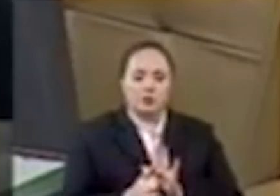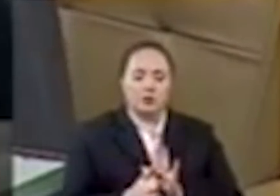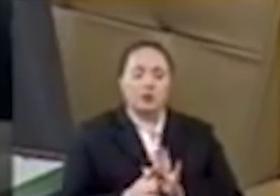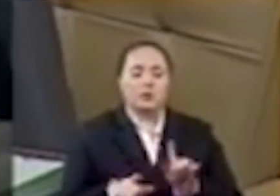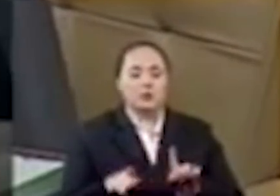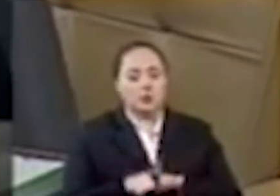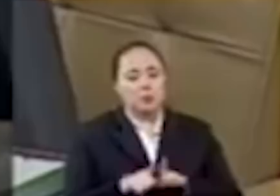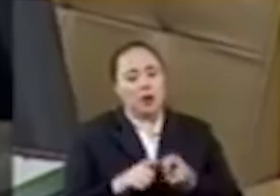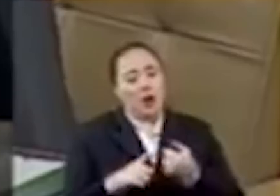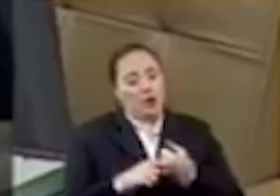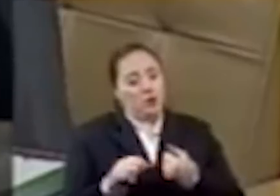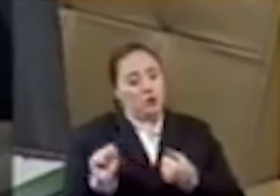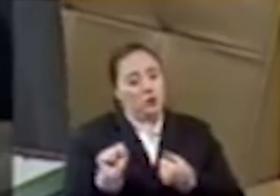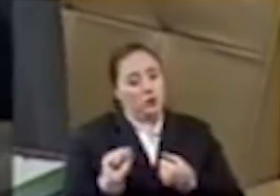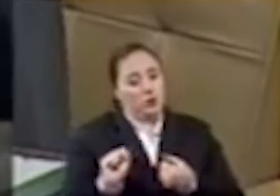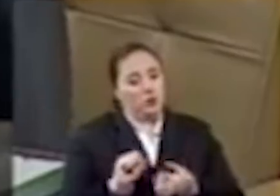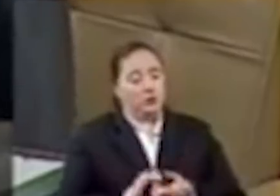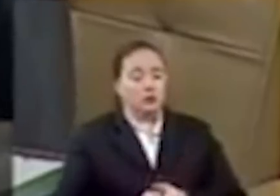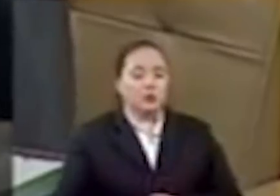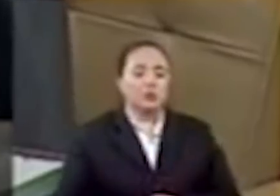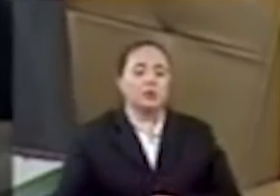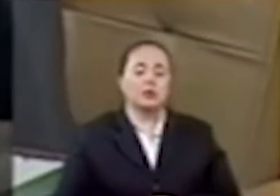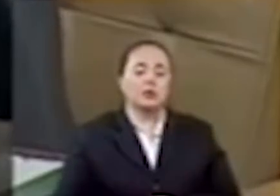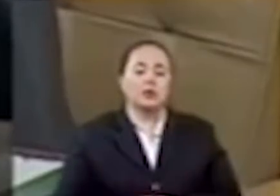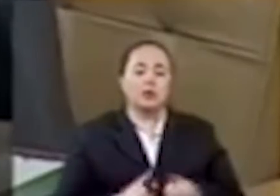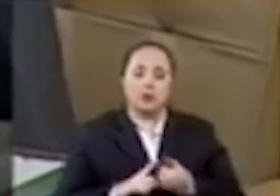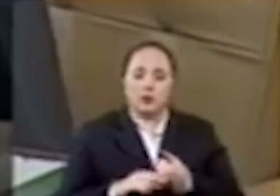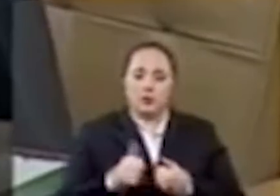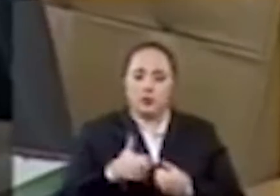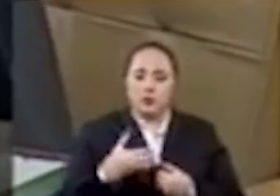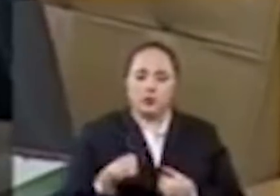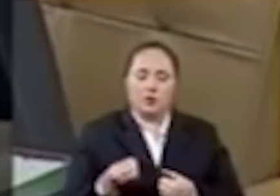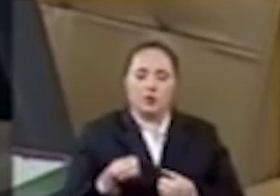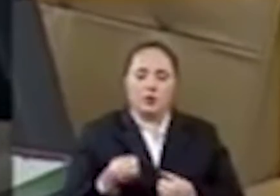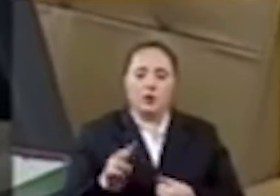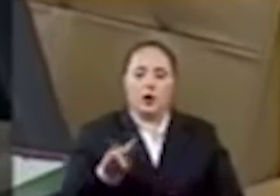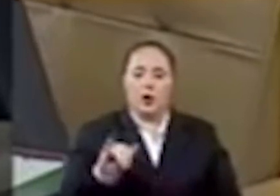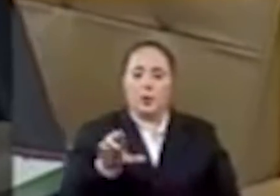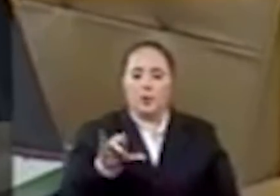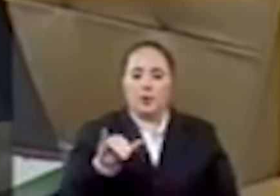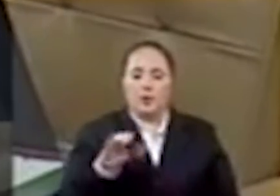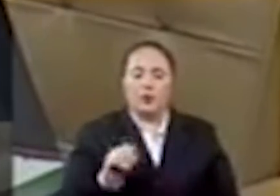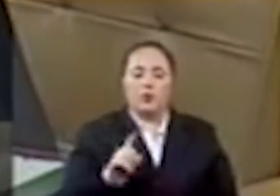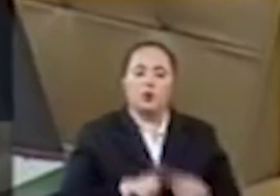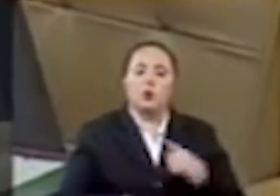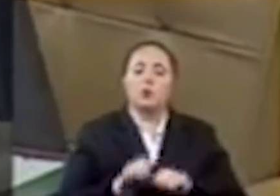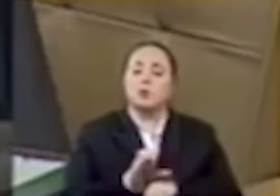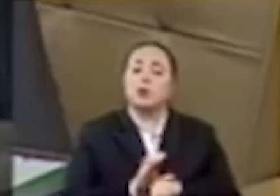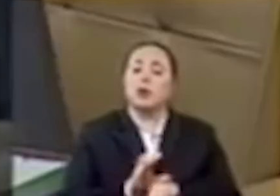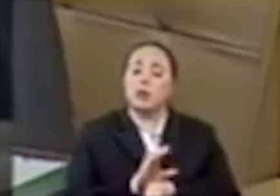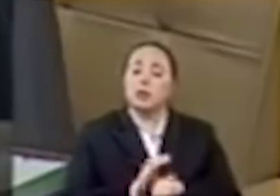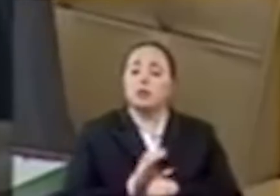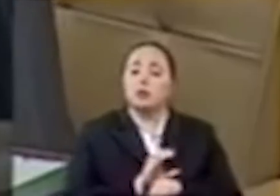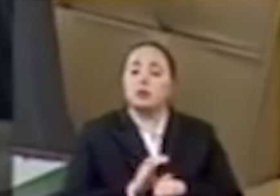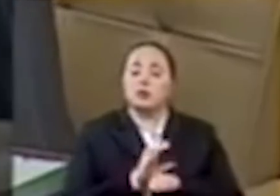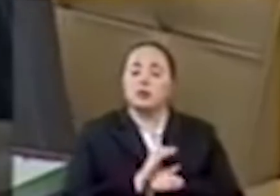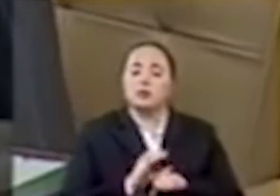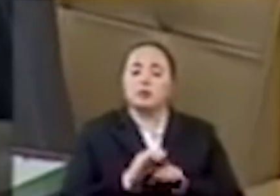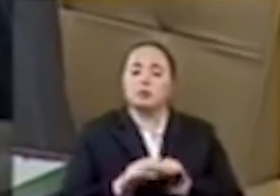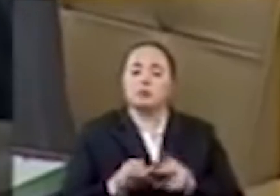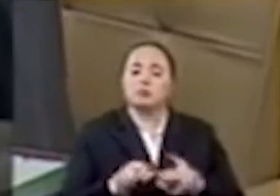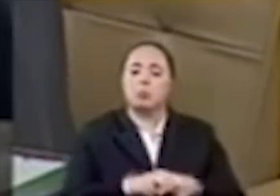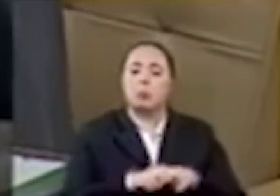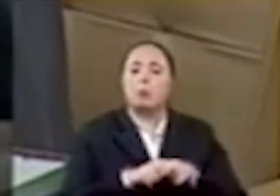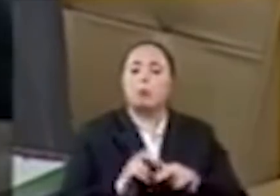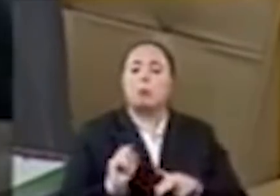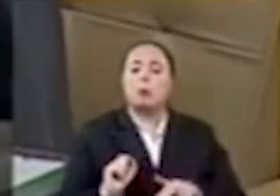do artigo 8º. Já quanto ao artigo 10, o vício de inconstitucionalidade estaria no